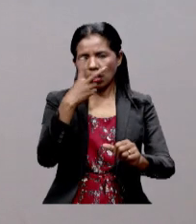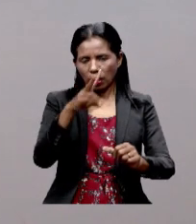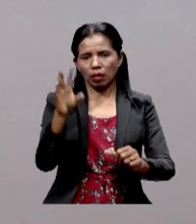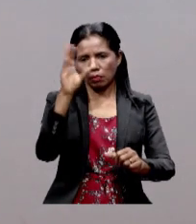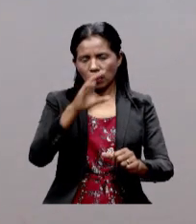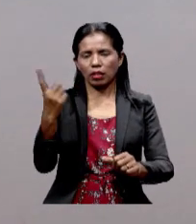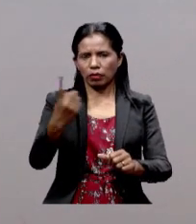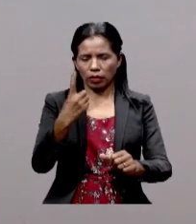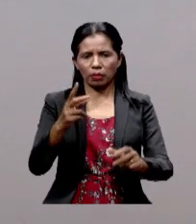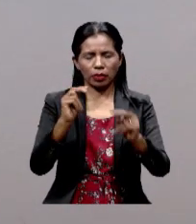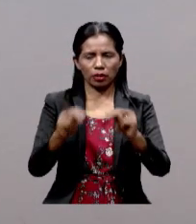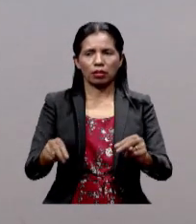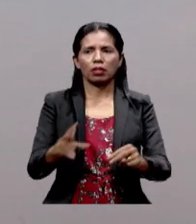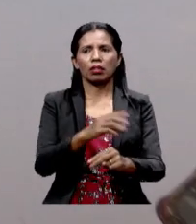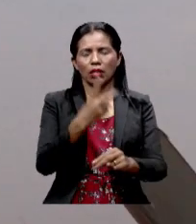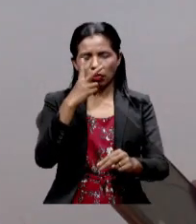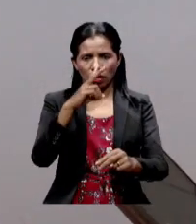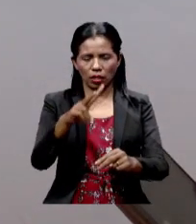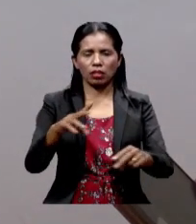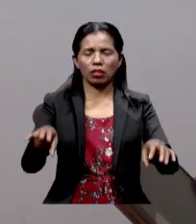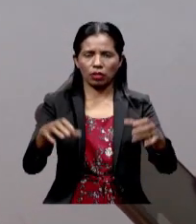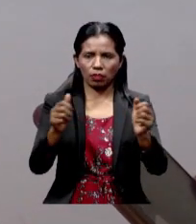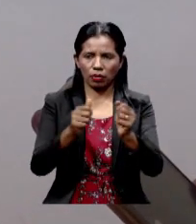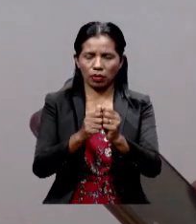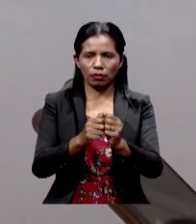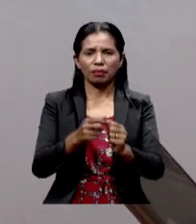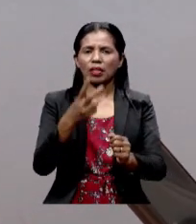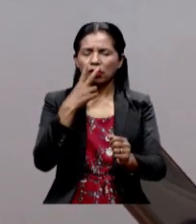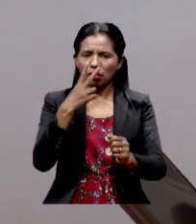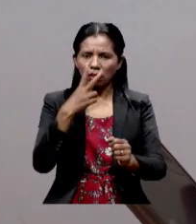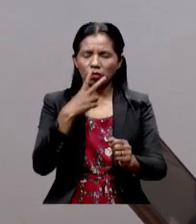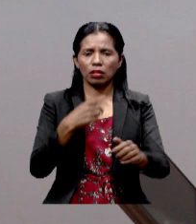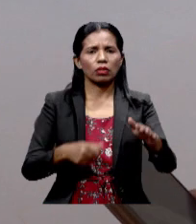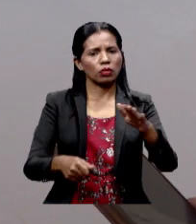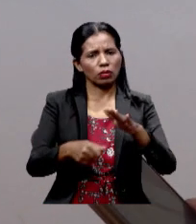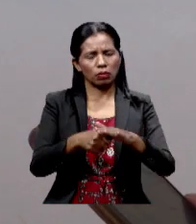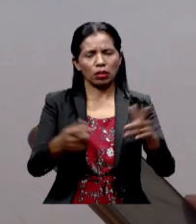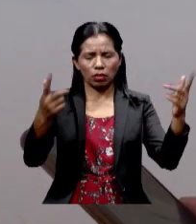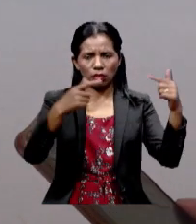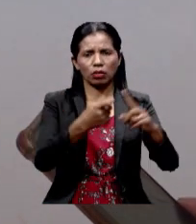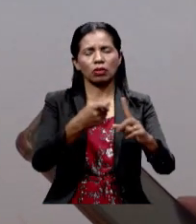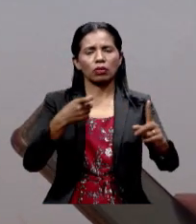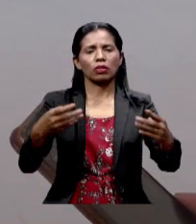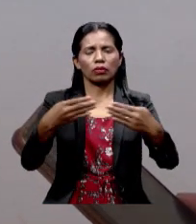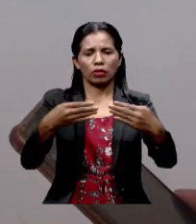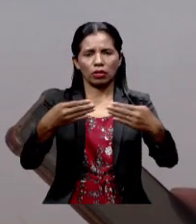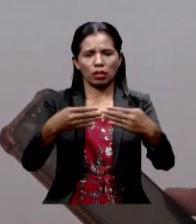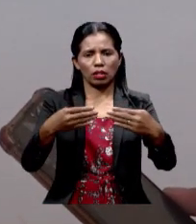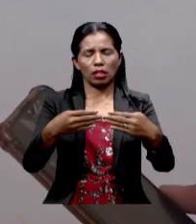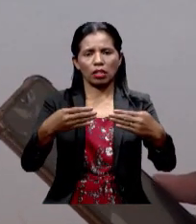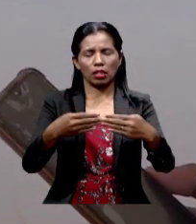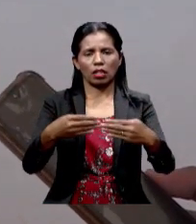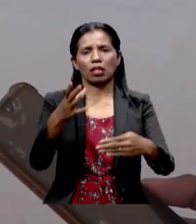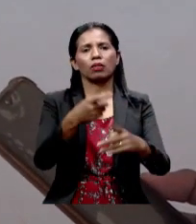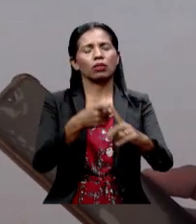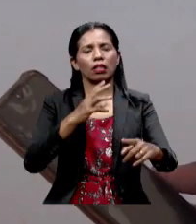uma reforça, uma operação conjunta, né? O cigarro ilegal, né, está uma barra de unir as fronteiras terrestres, vamos ver o